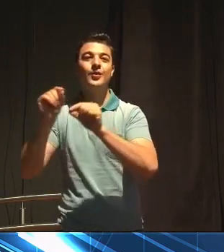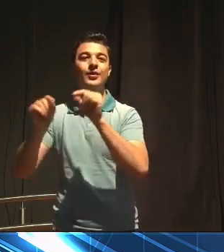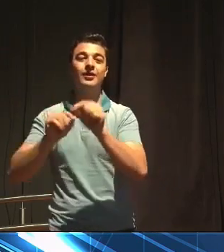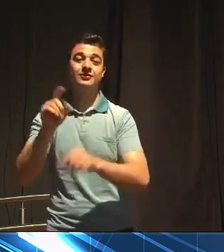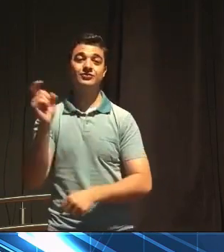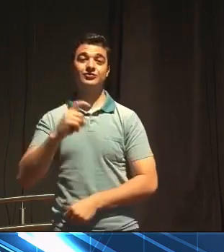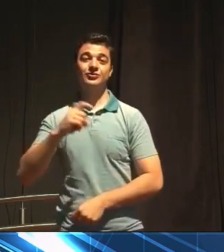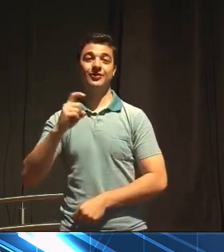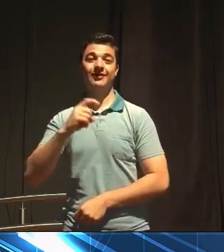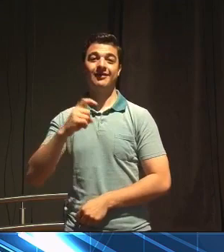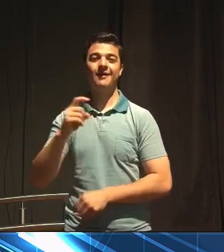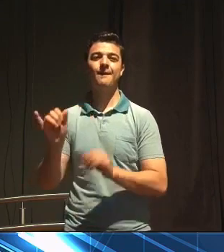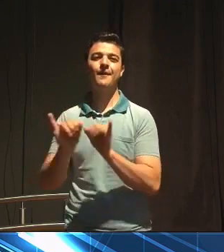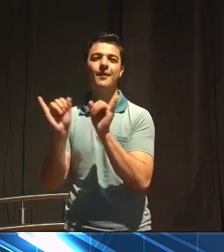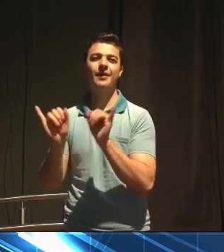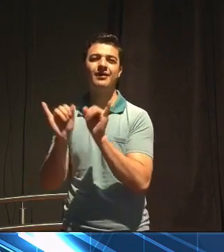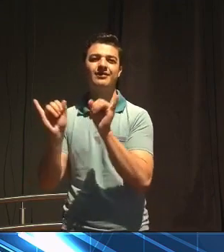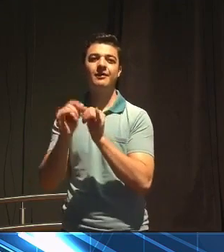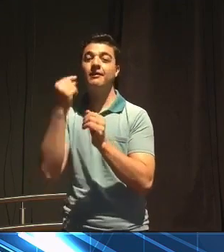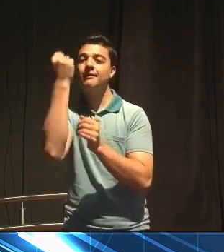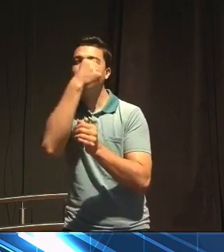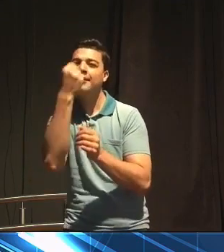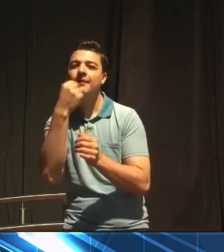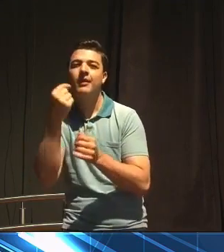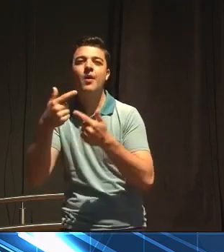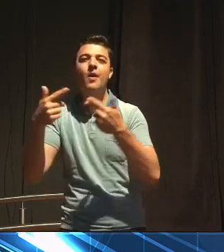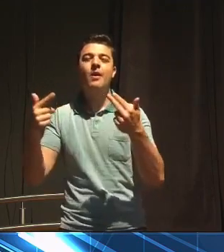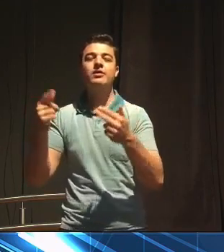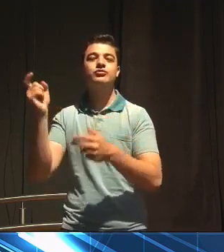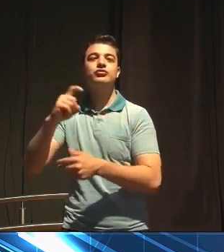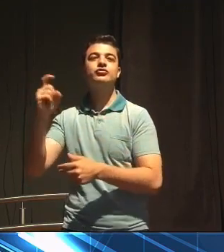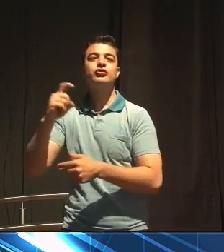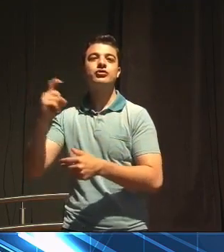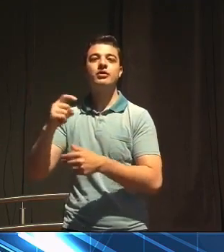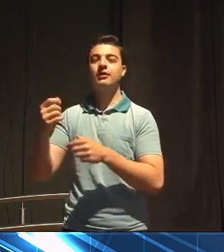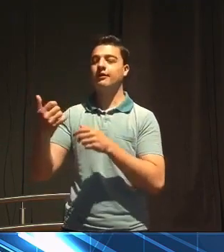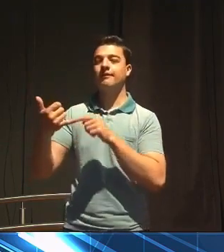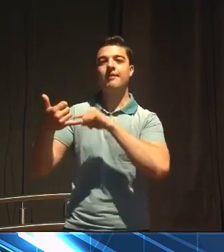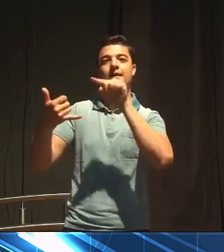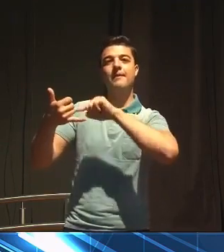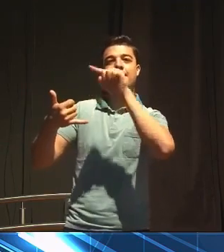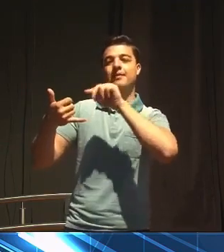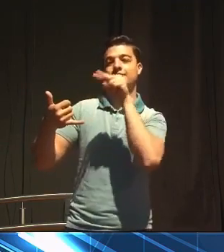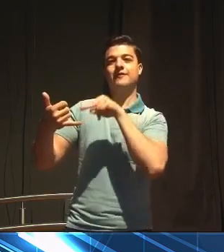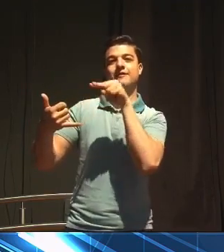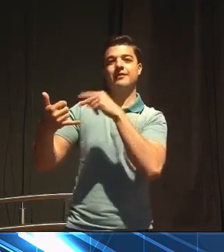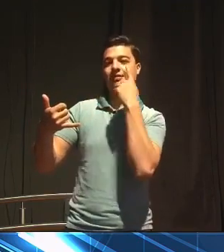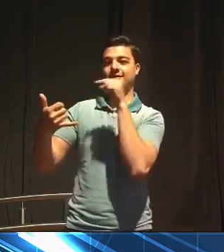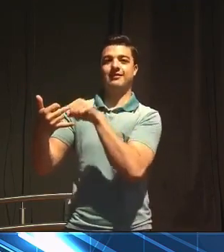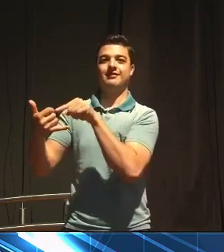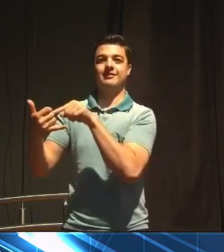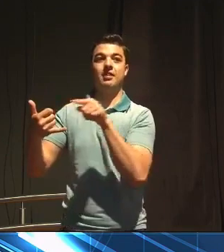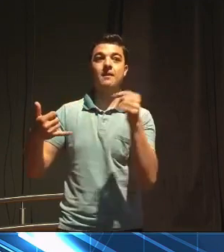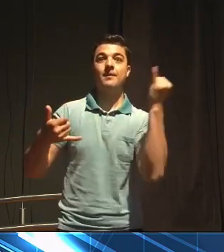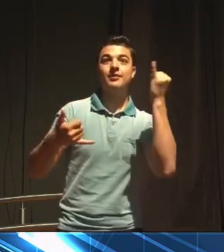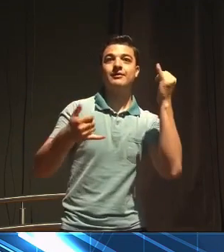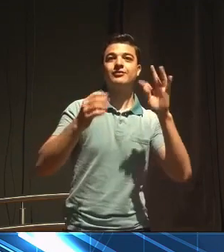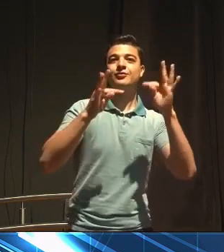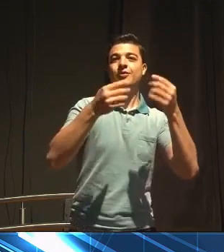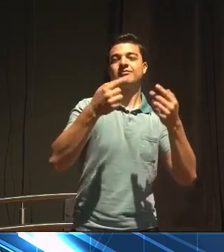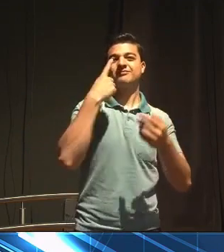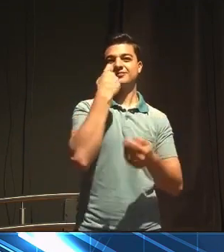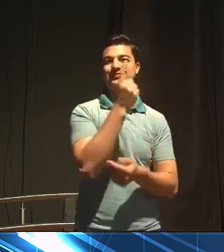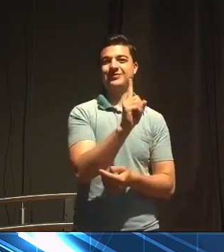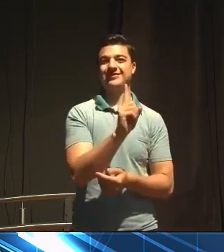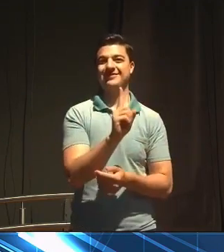dancinha de TikTok. Mas aí começou uma revolução online, se você não faz parte dessa bolha,